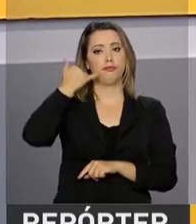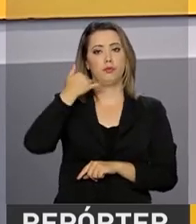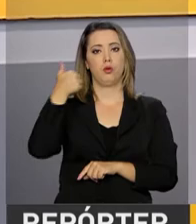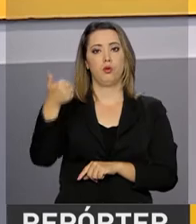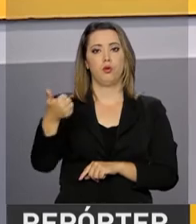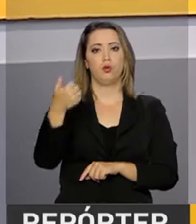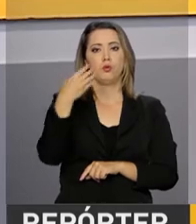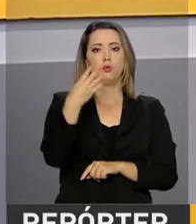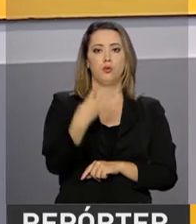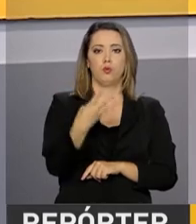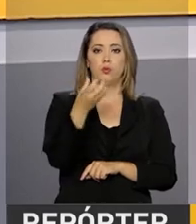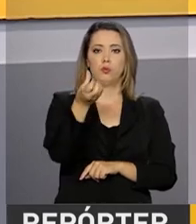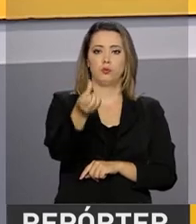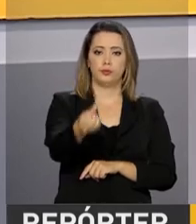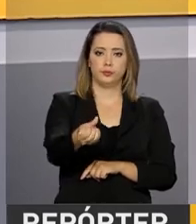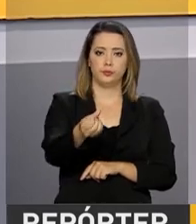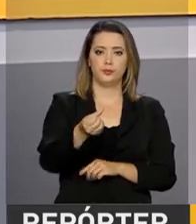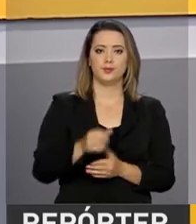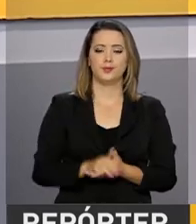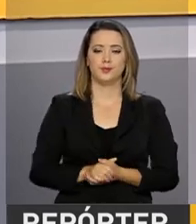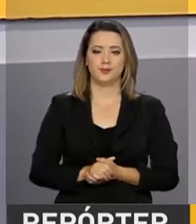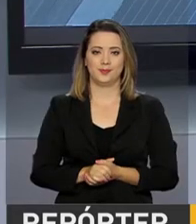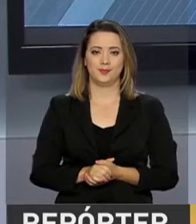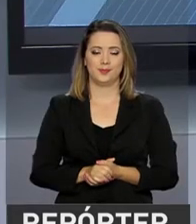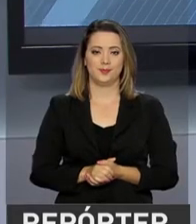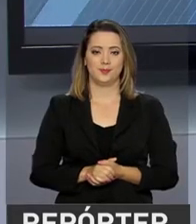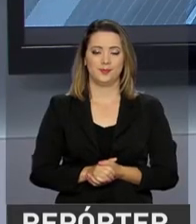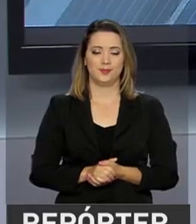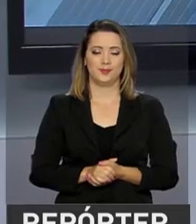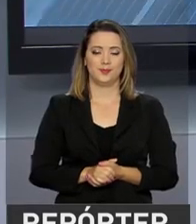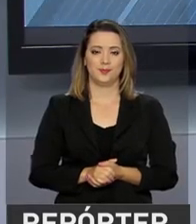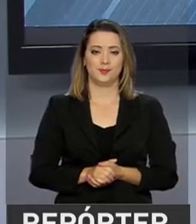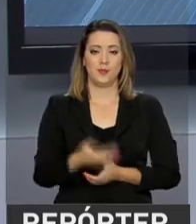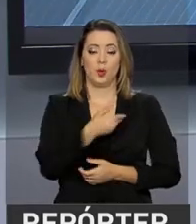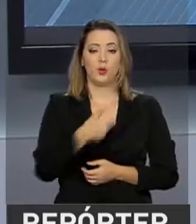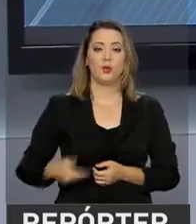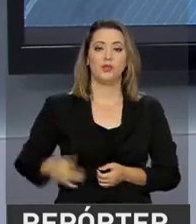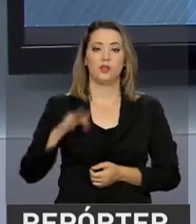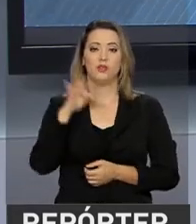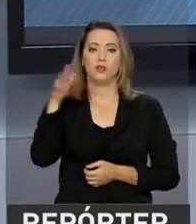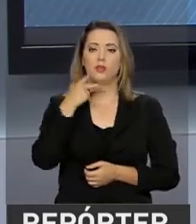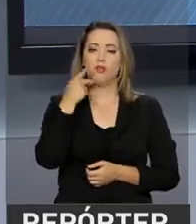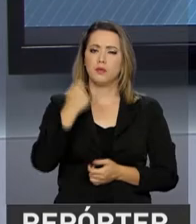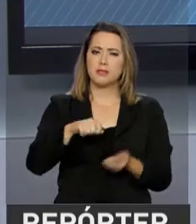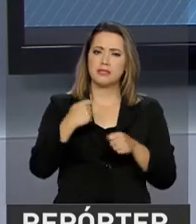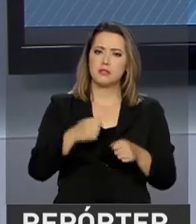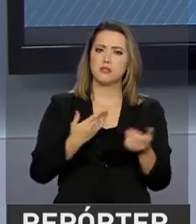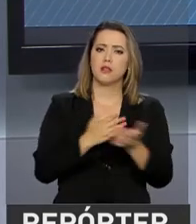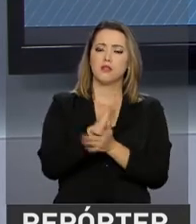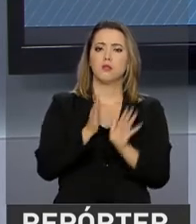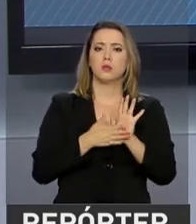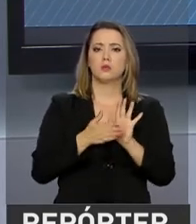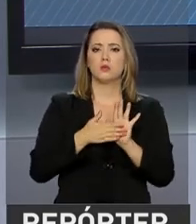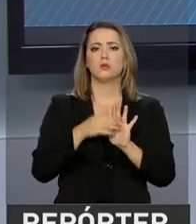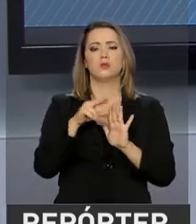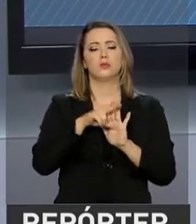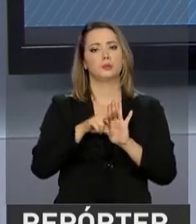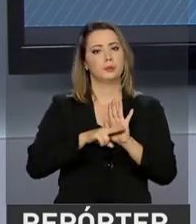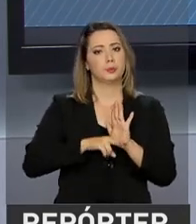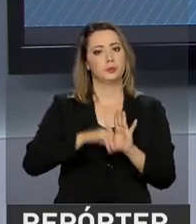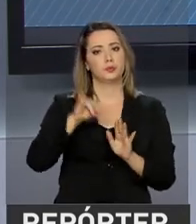no número 146 o governo federal defende a aprovação da proposta da reforma da previdência